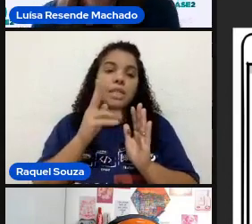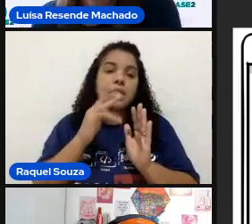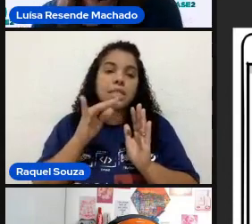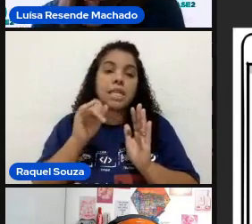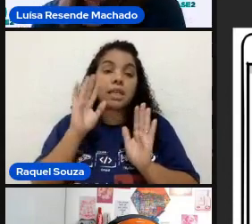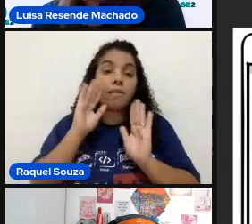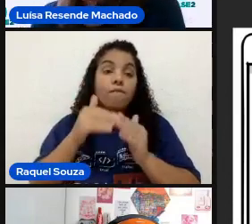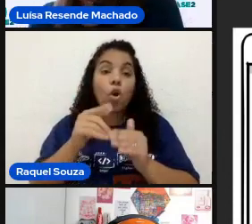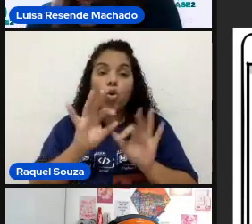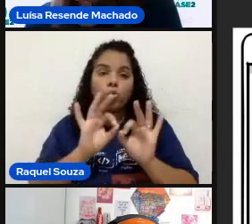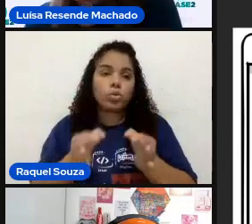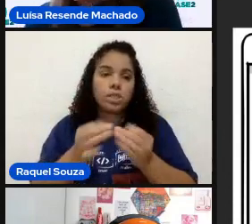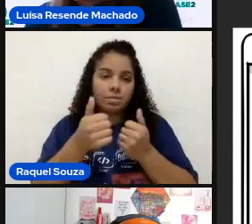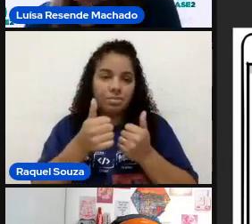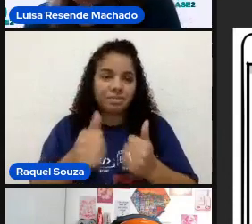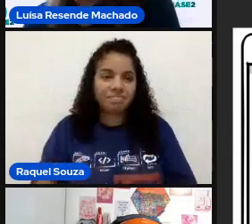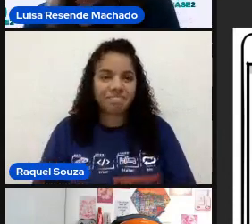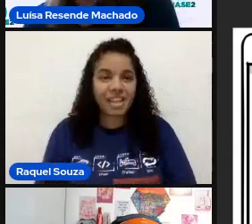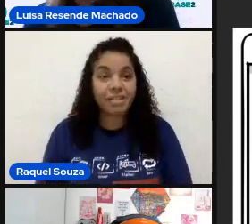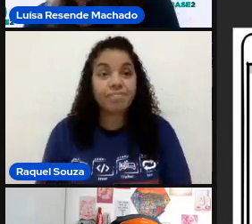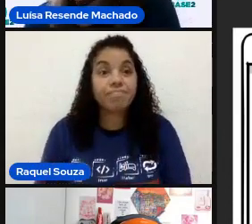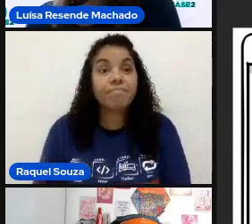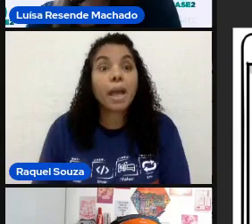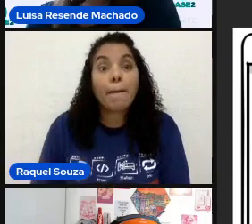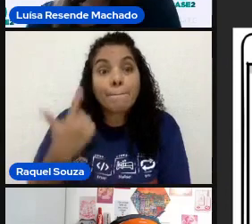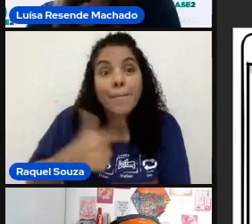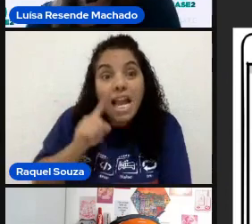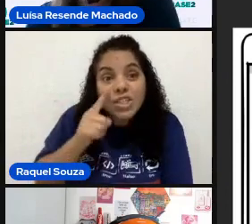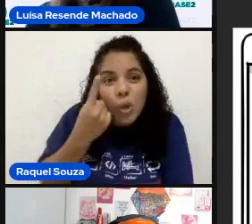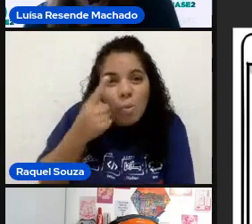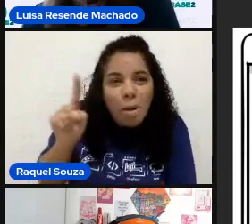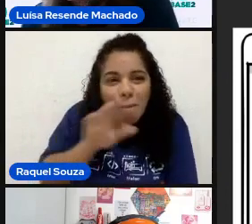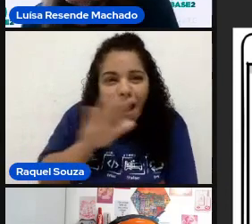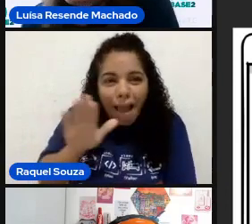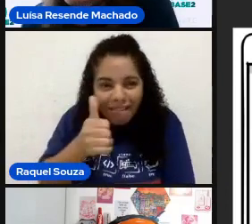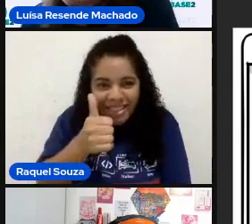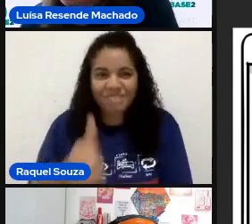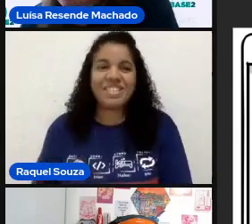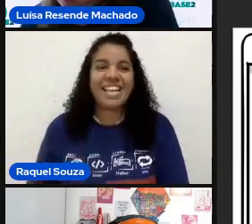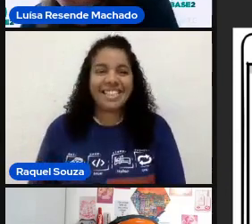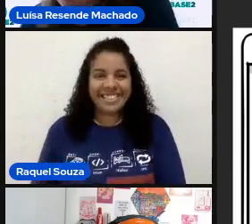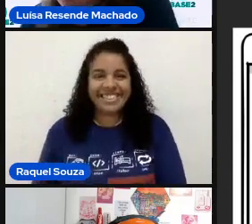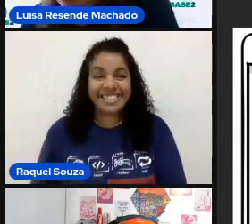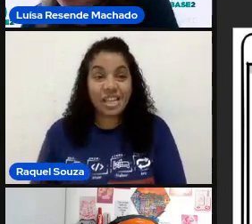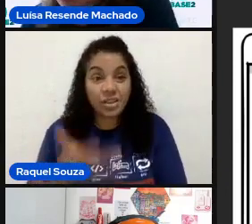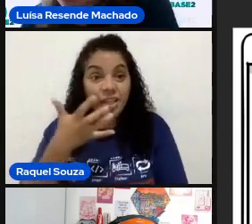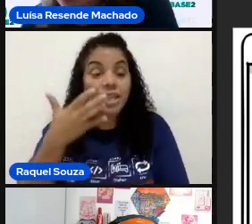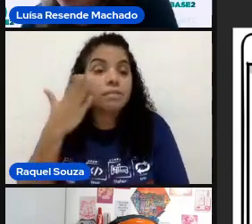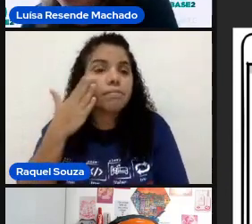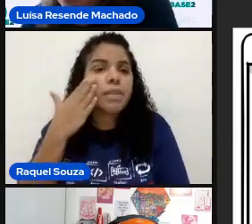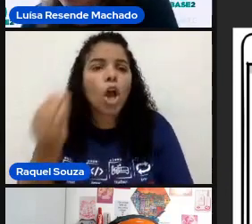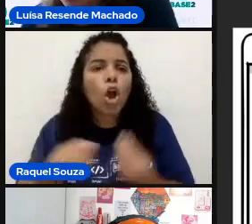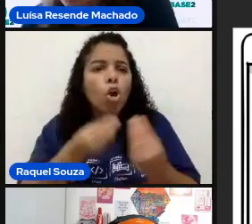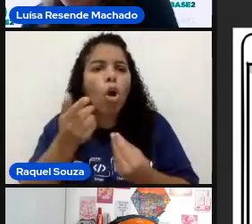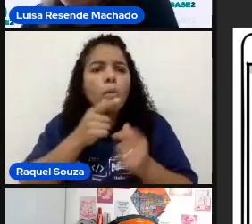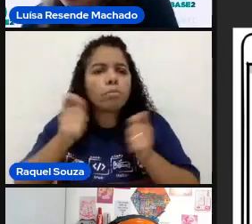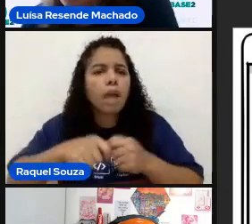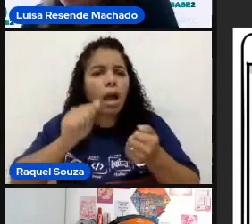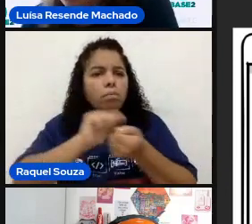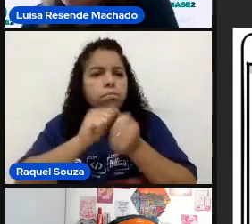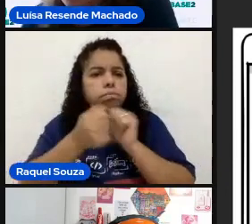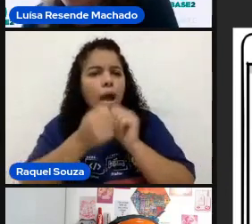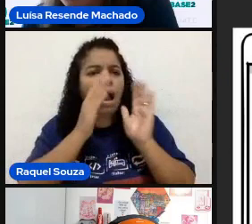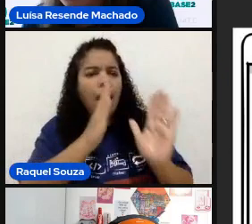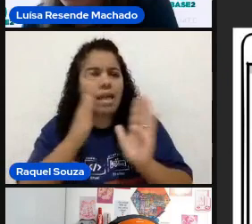Legal. Mais uma para a gente fechar aqui. Gostaria de saber como podemos adaptar as etapas de